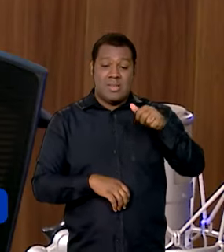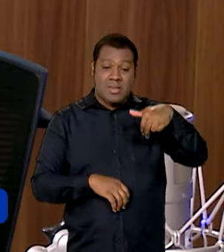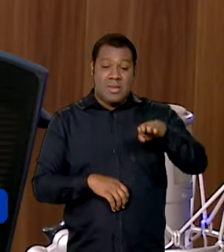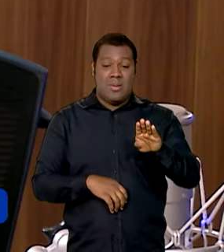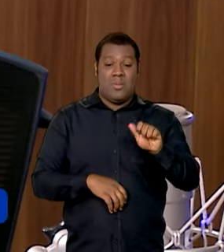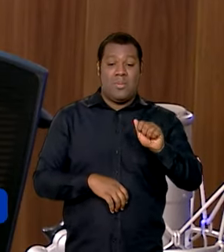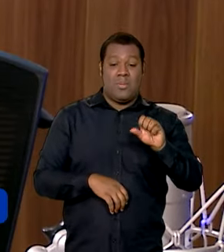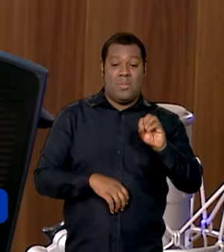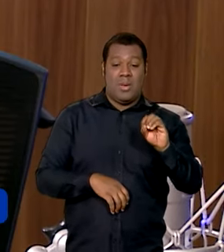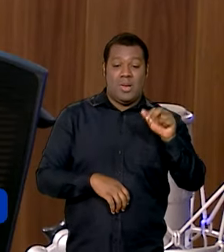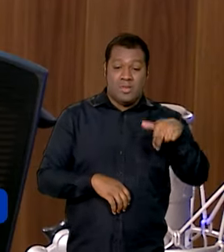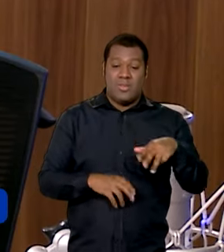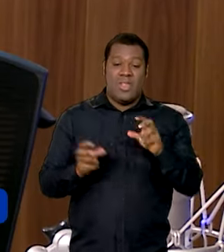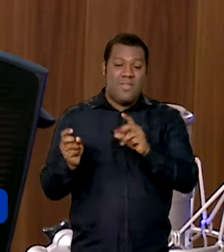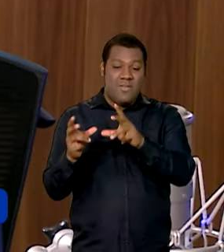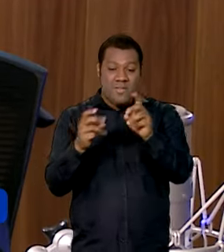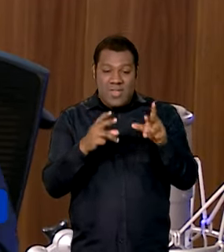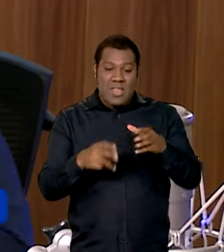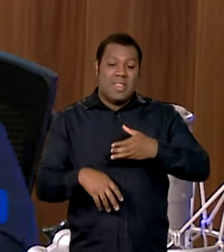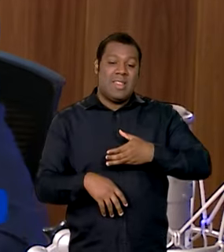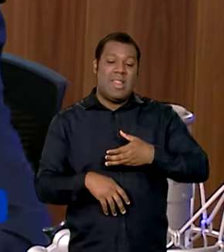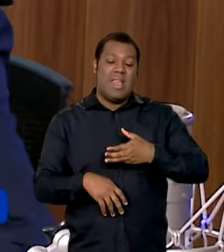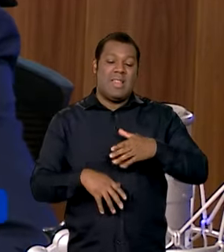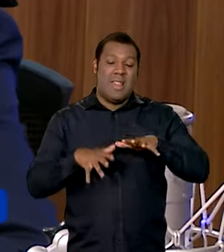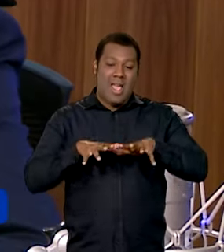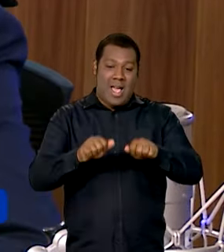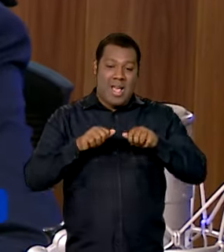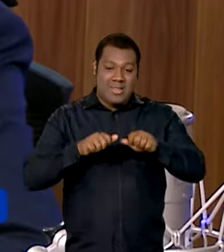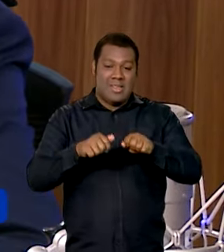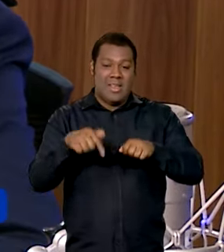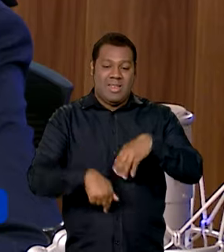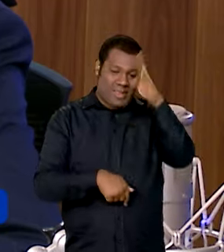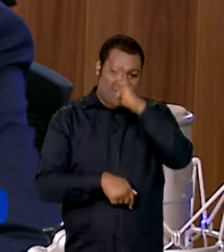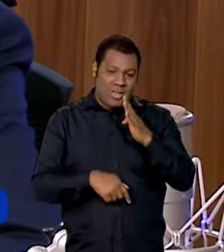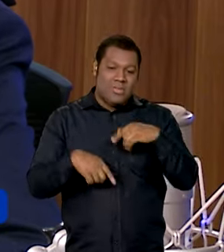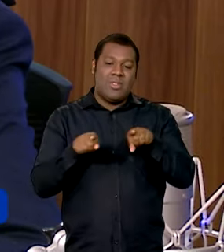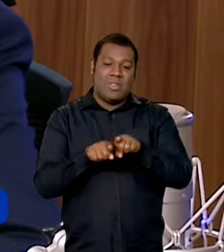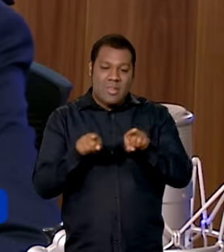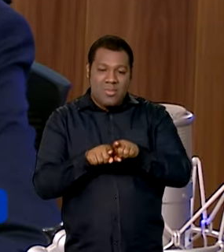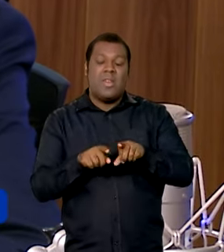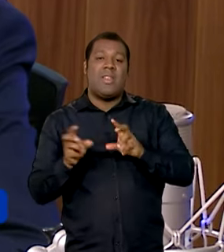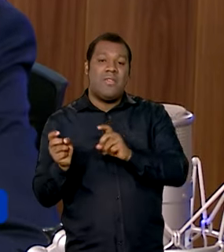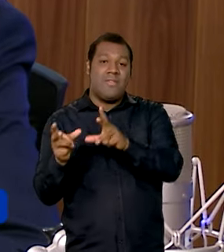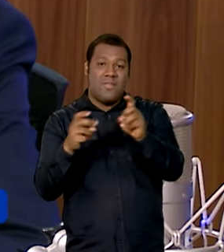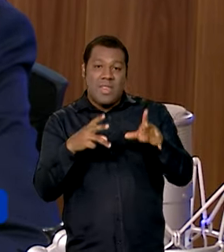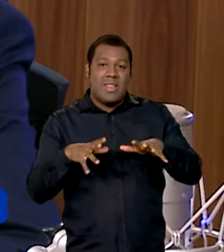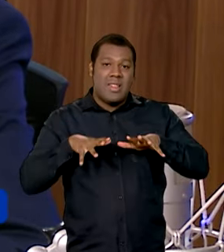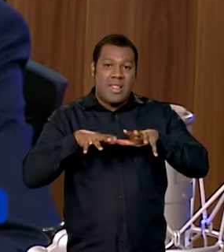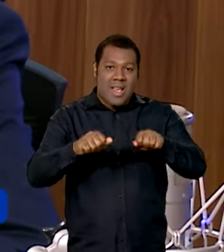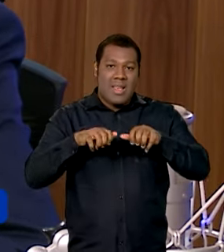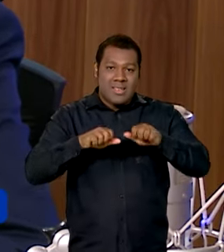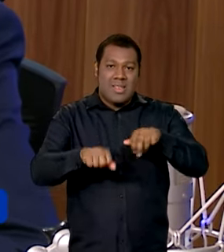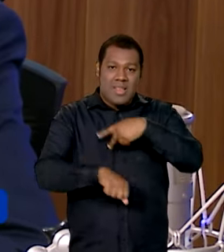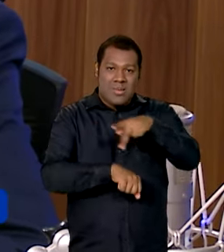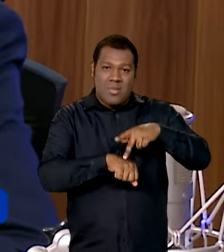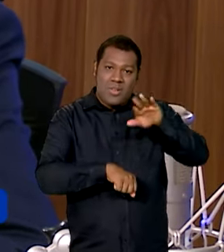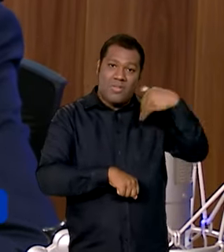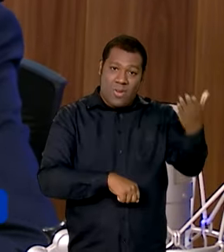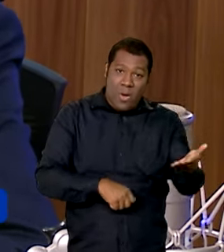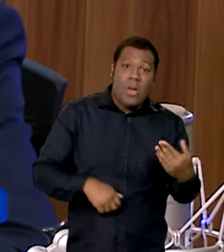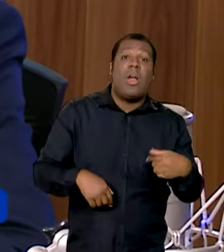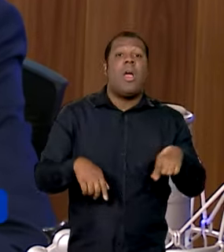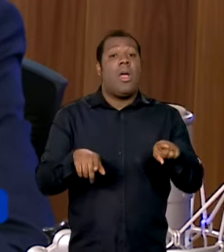a sair para dentro e para fora do Brasil mas também os trabalhadores e trabalhadoras né stativ vistas do